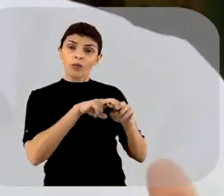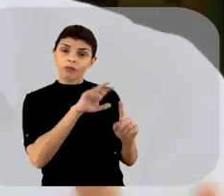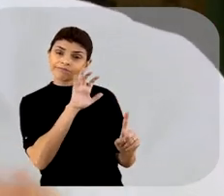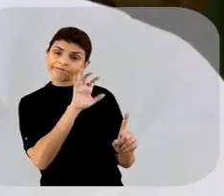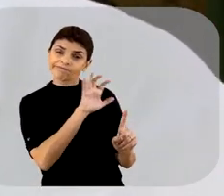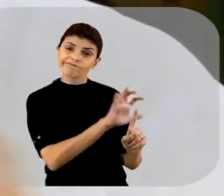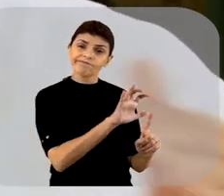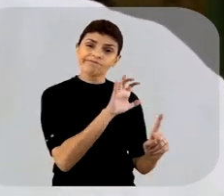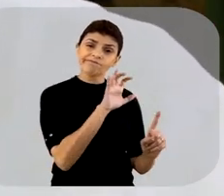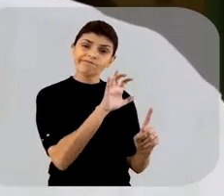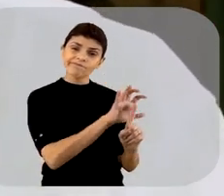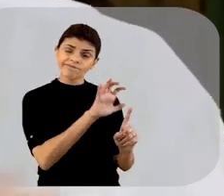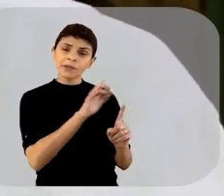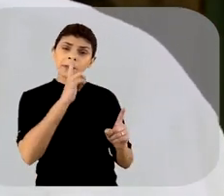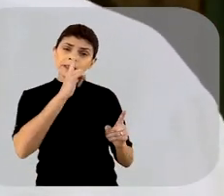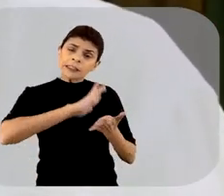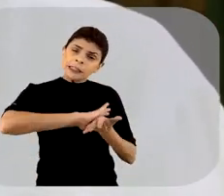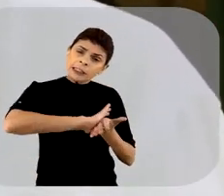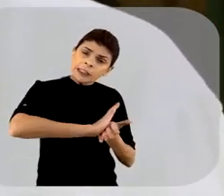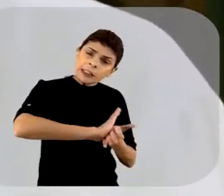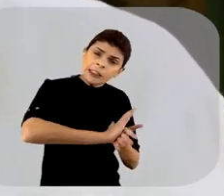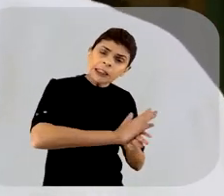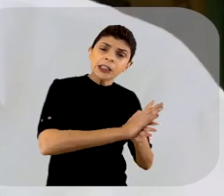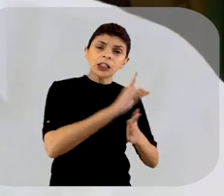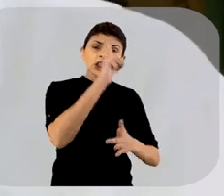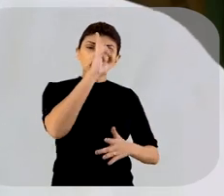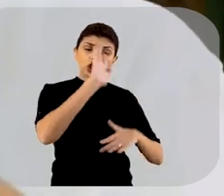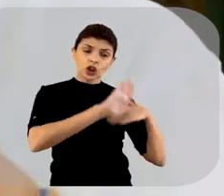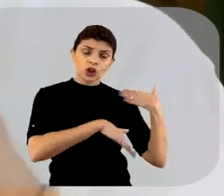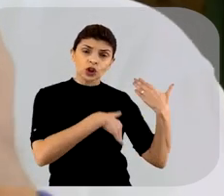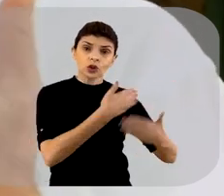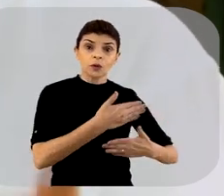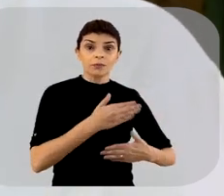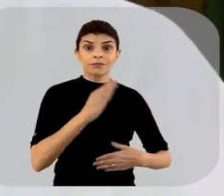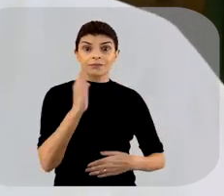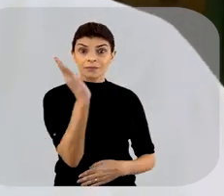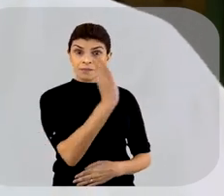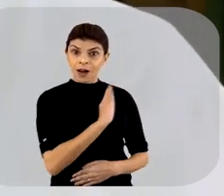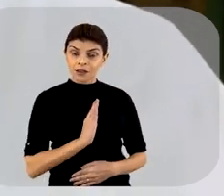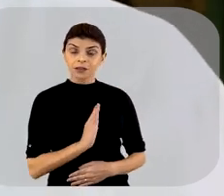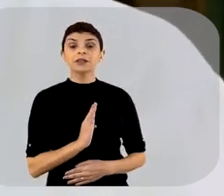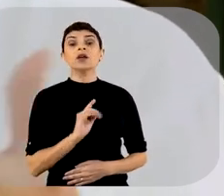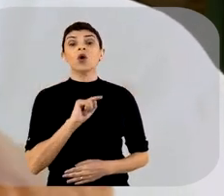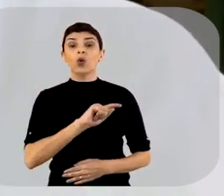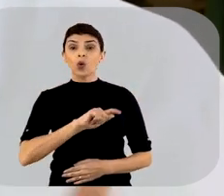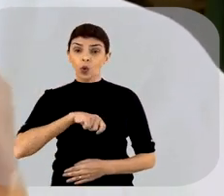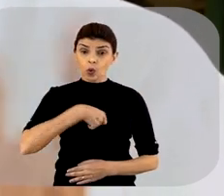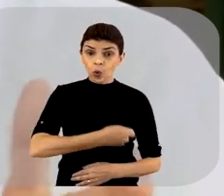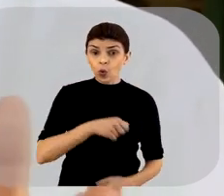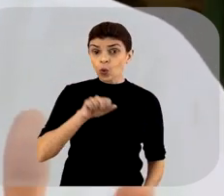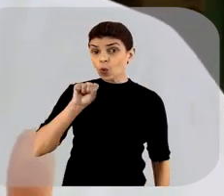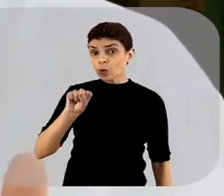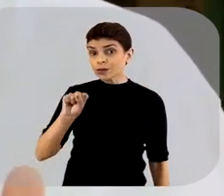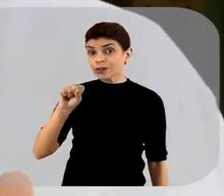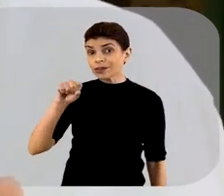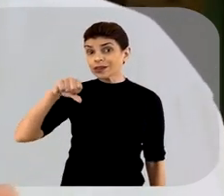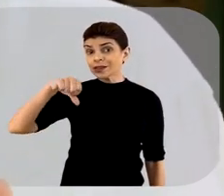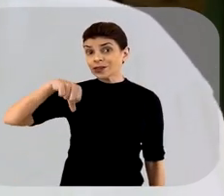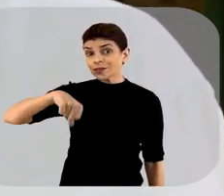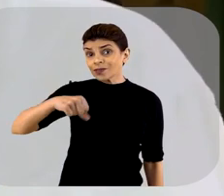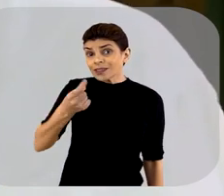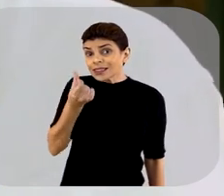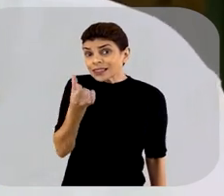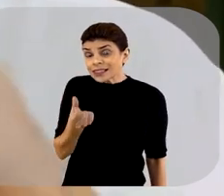de massacre cultural ao longo da história do Brasil, e que são em torno de